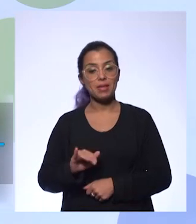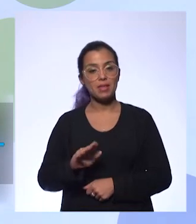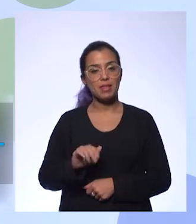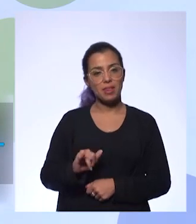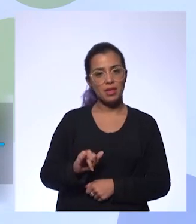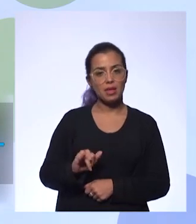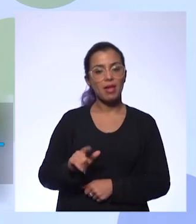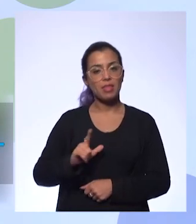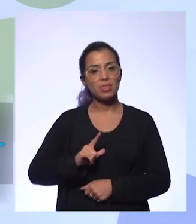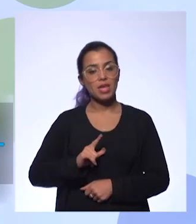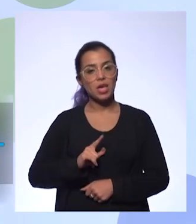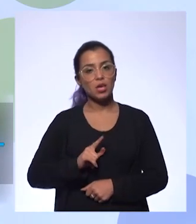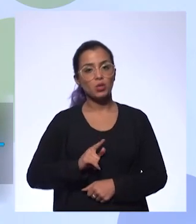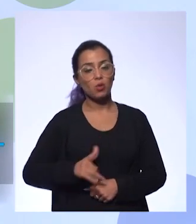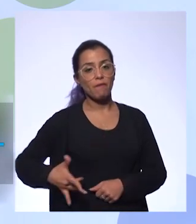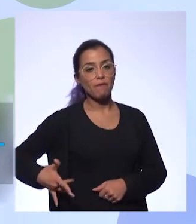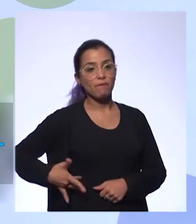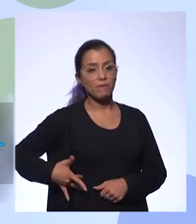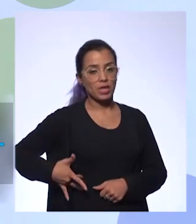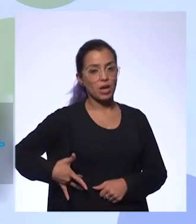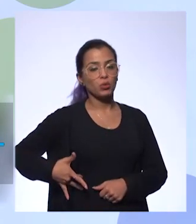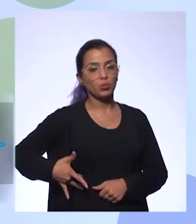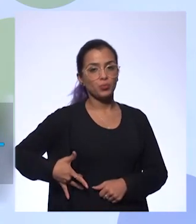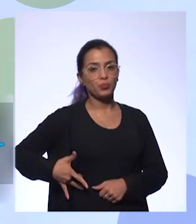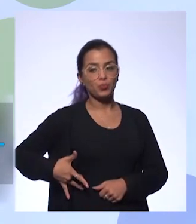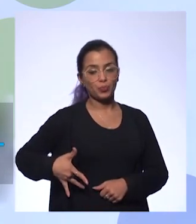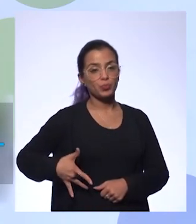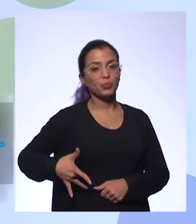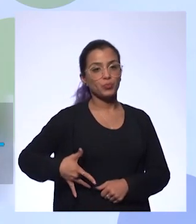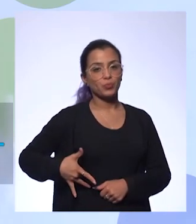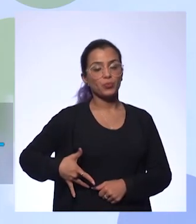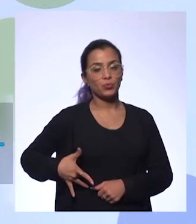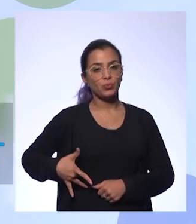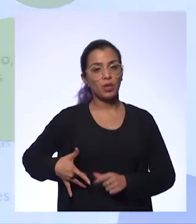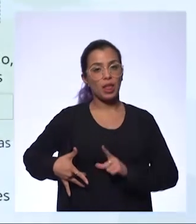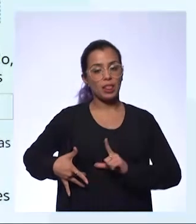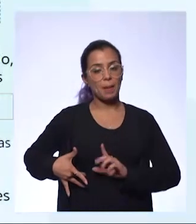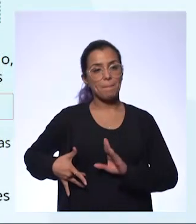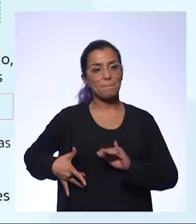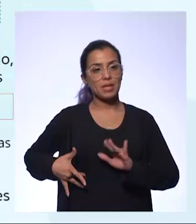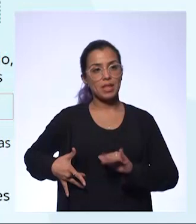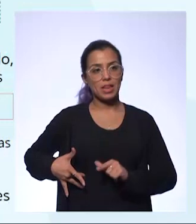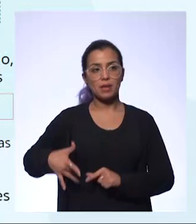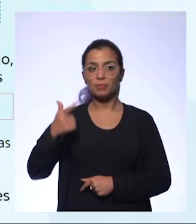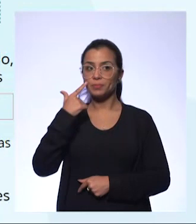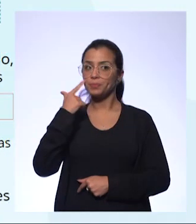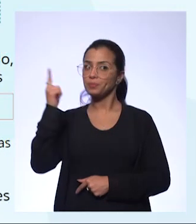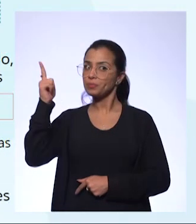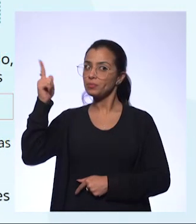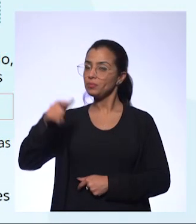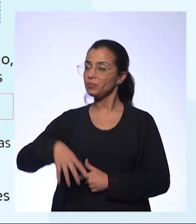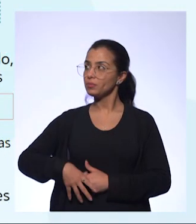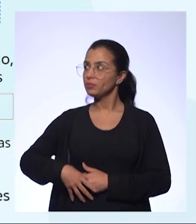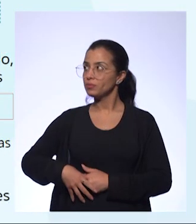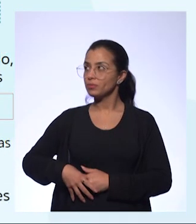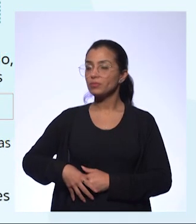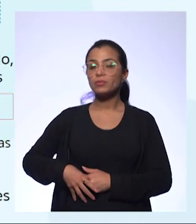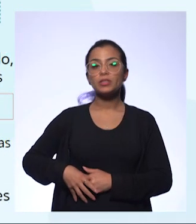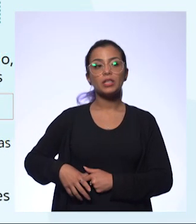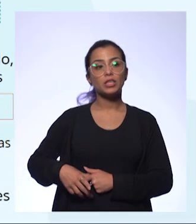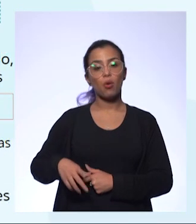no fígado, que é lá armazenada, vamos ver ali na imagem. A gente tem ali, ó, o fígado